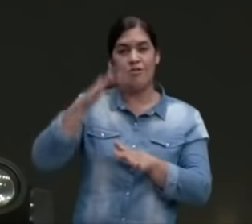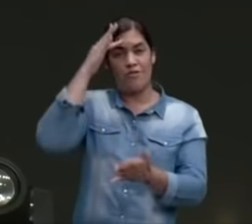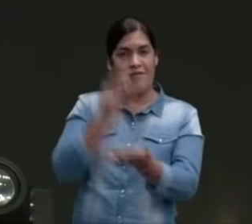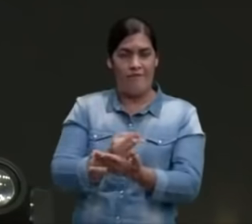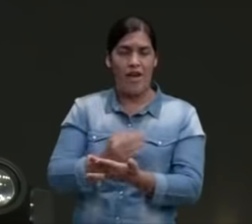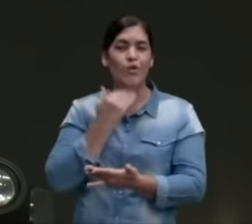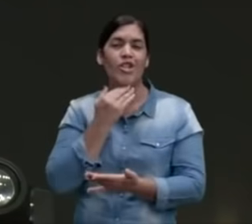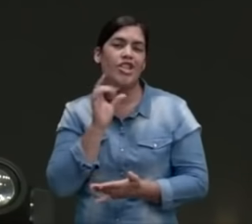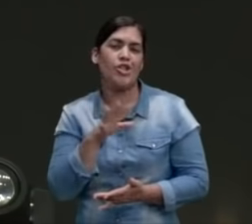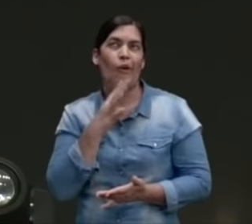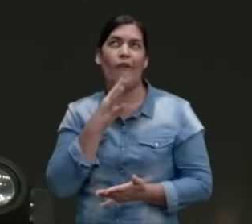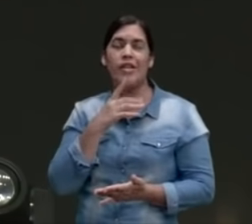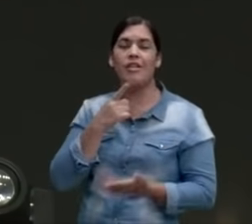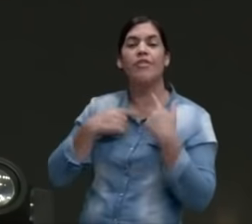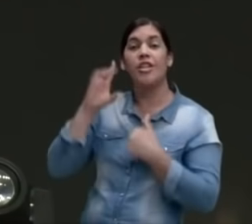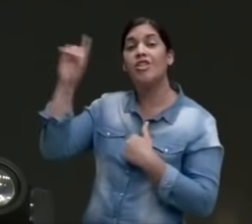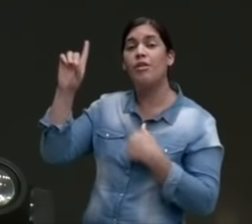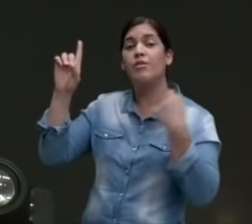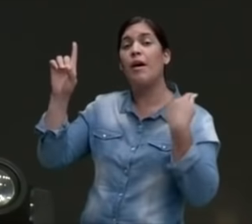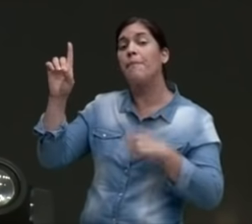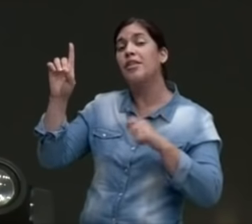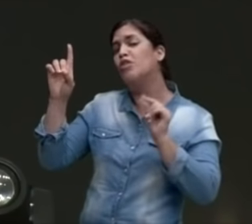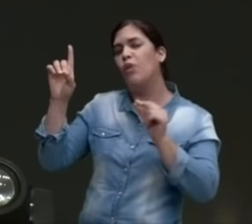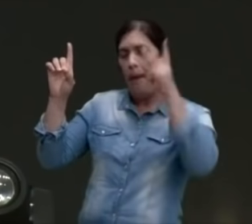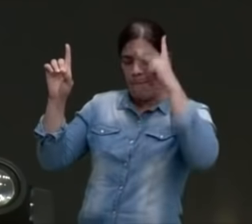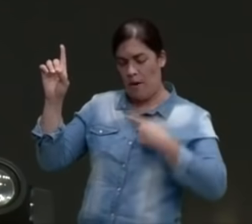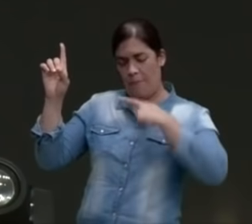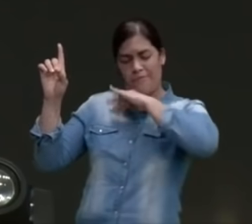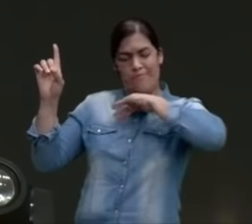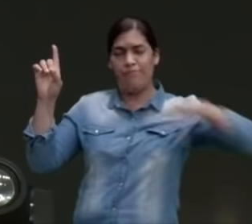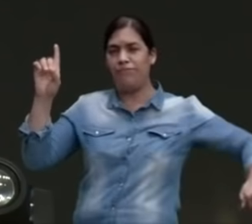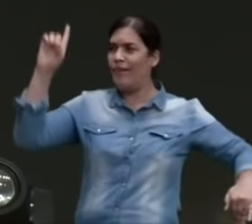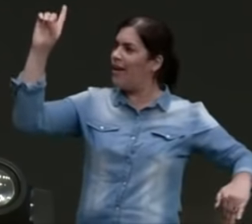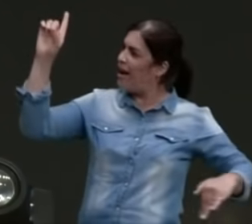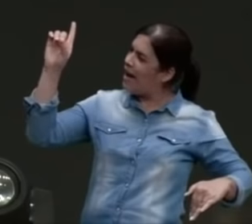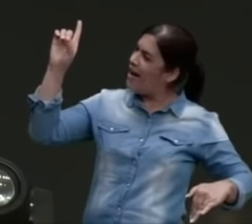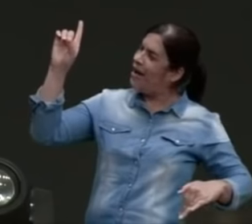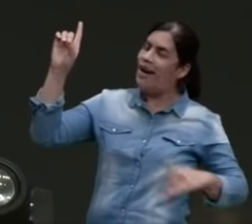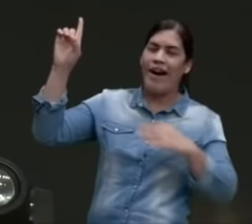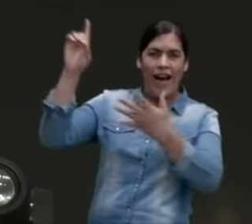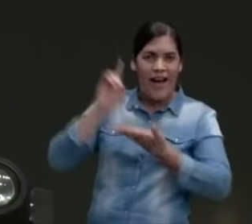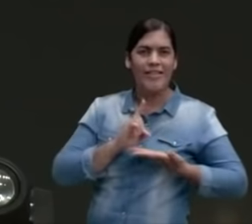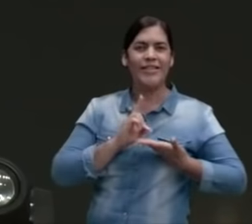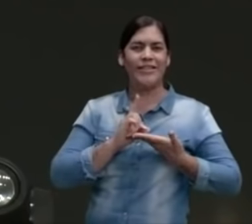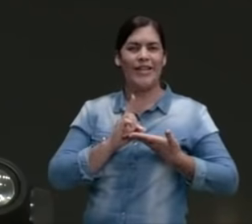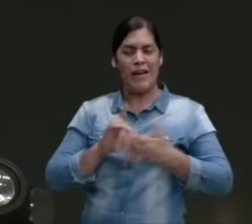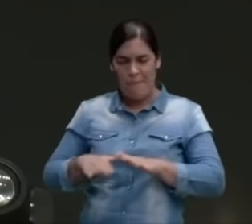adianta só saber a vontade de Deus. Você tem que negar a sua para fazer a dele. Quando você der um passo de fé, o mar vai se